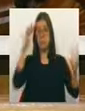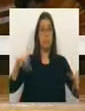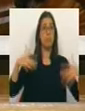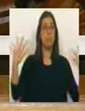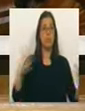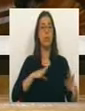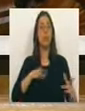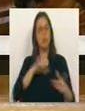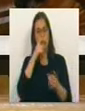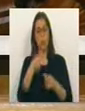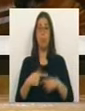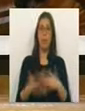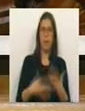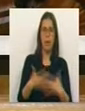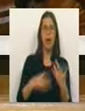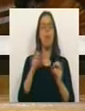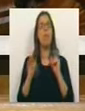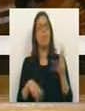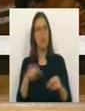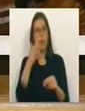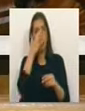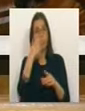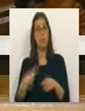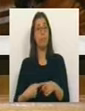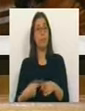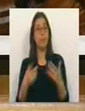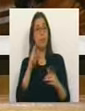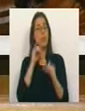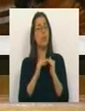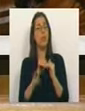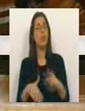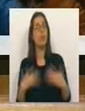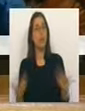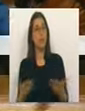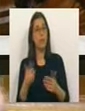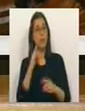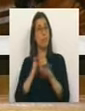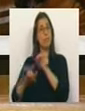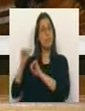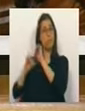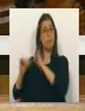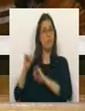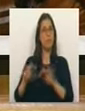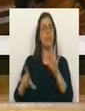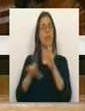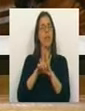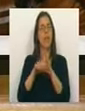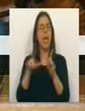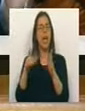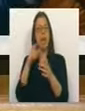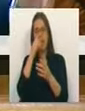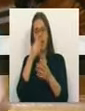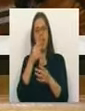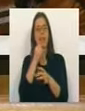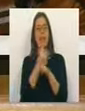impensáveis para um mundo rural dinâmico, moderno, atrativo e sustentável. O retrocesso na lei dos baldios imposto